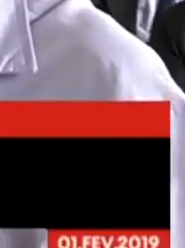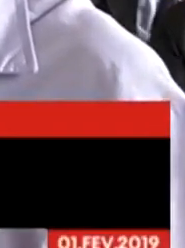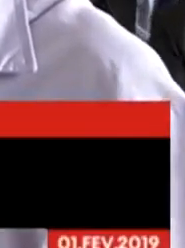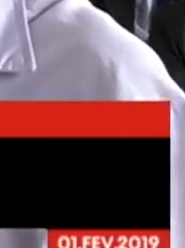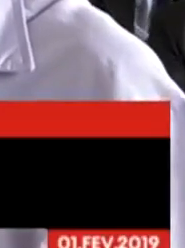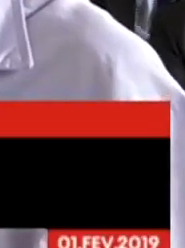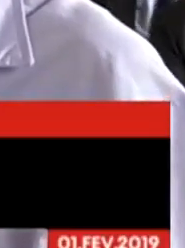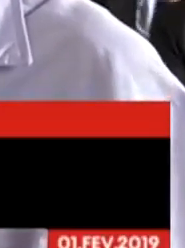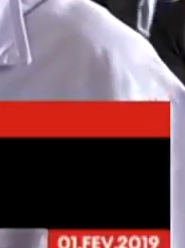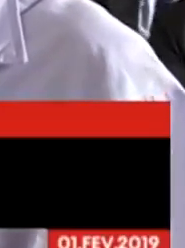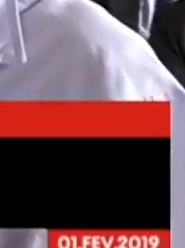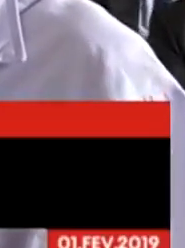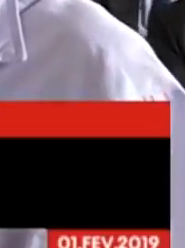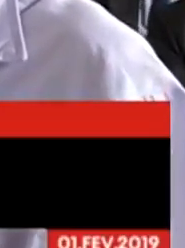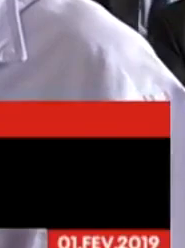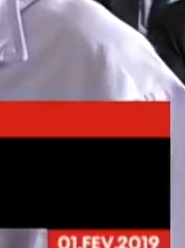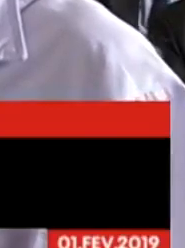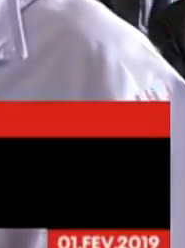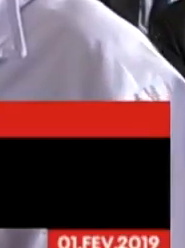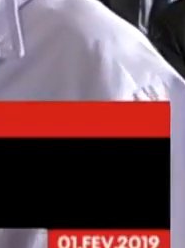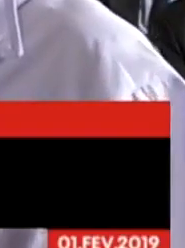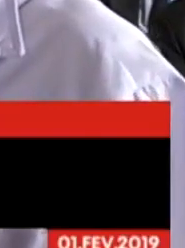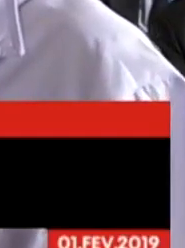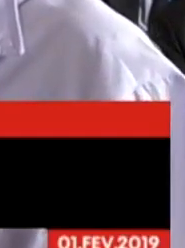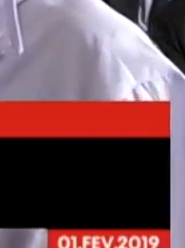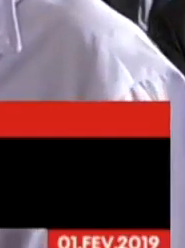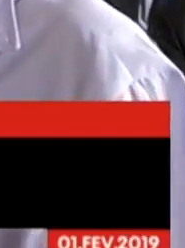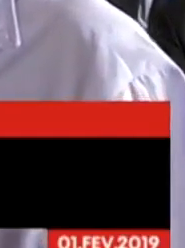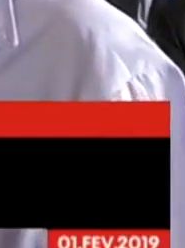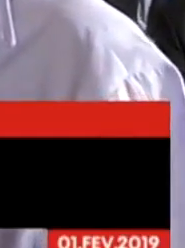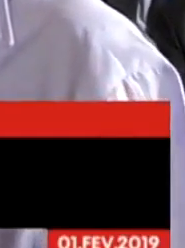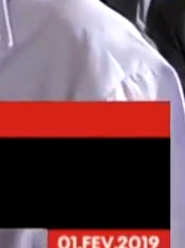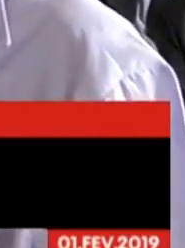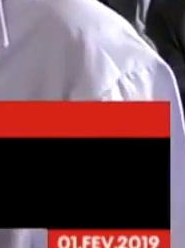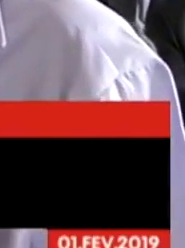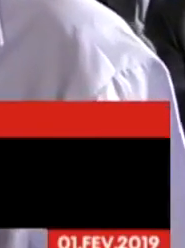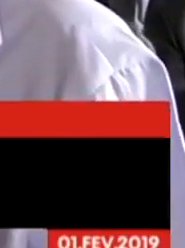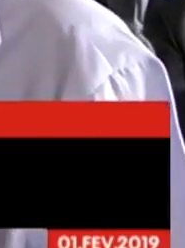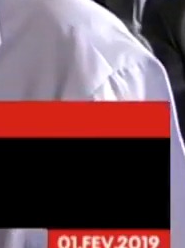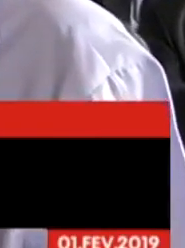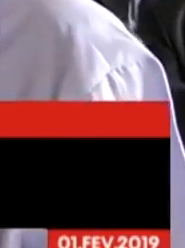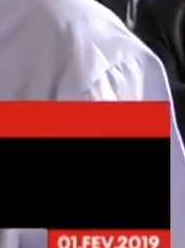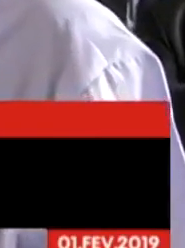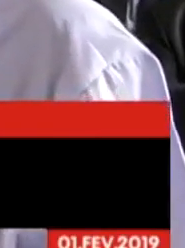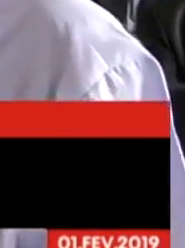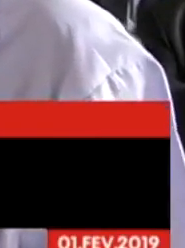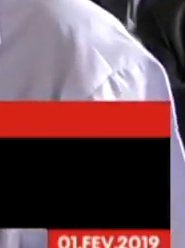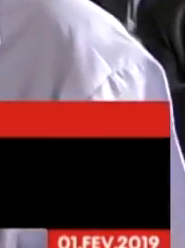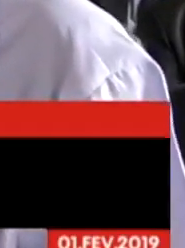ajuda os deputados nesse mandato deles, e também quero parabenizar o deputado